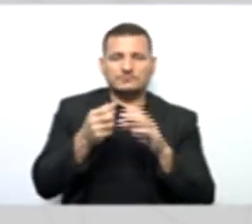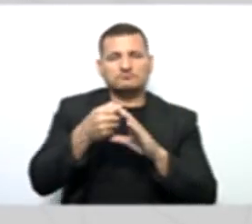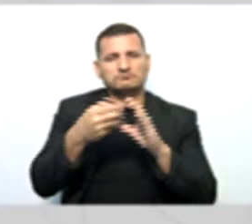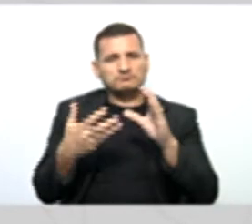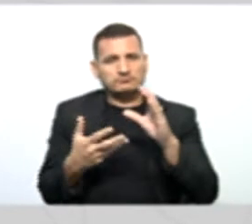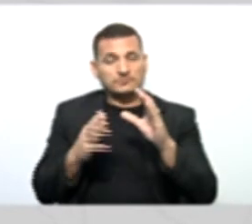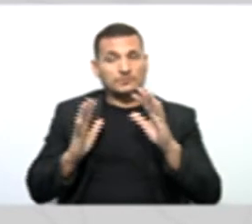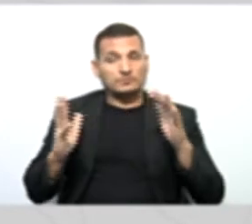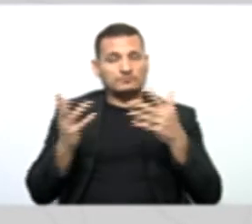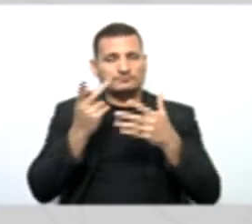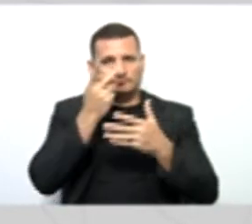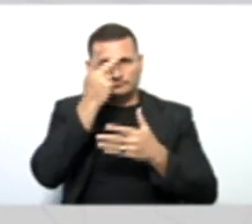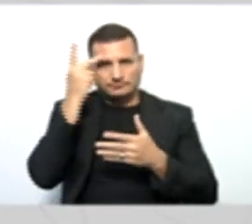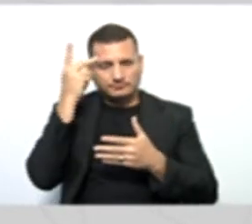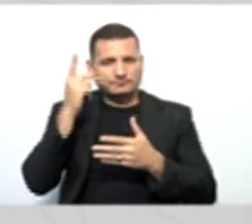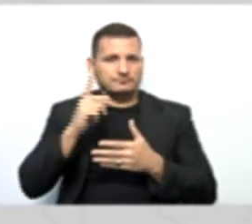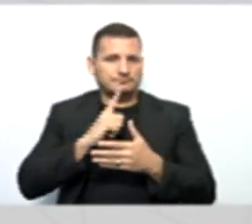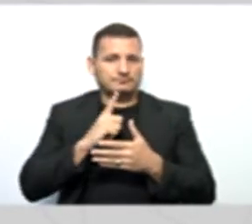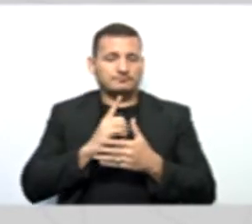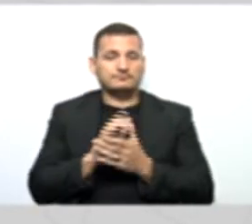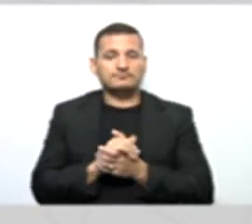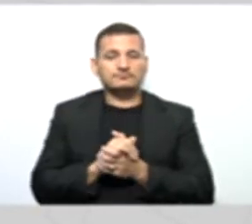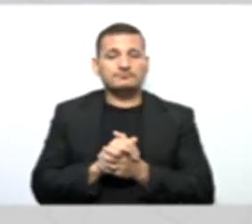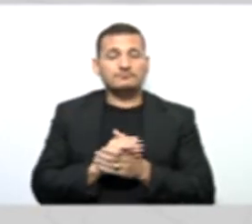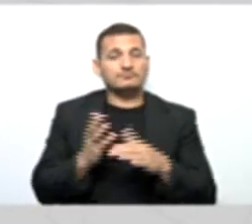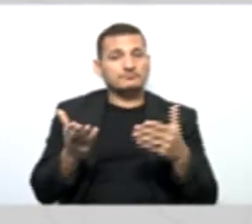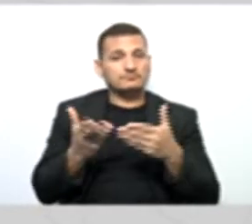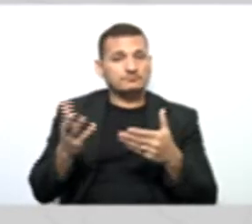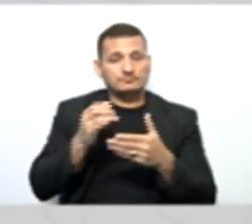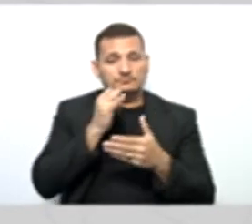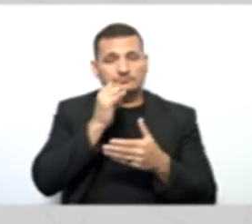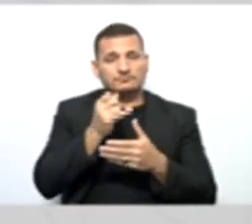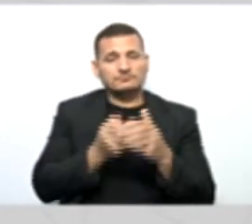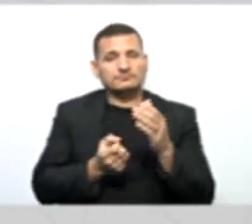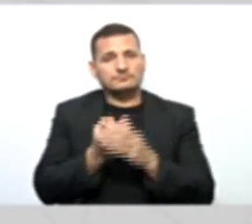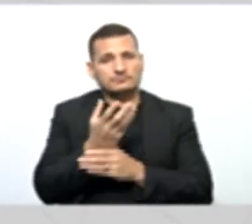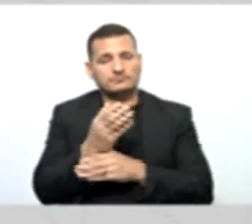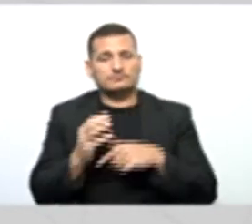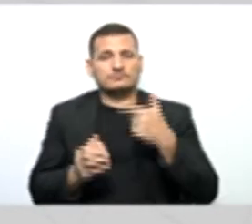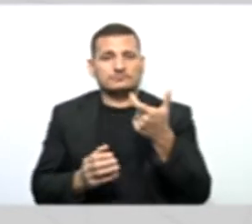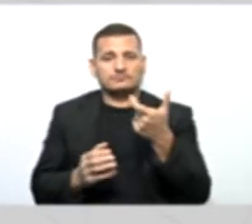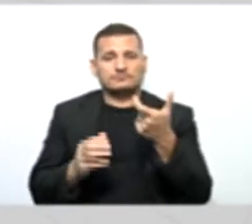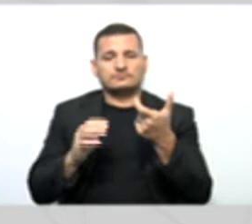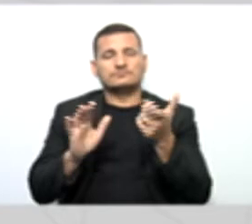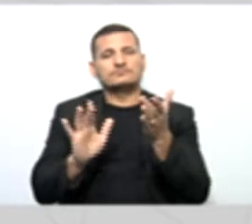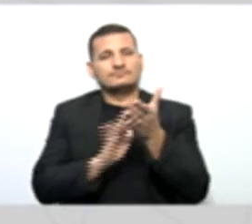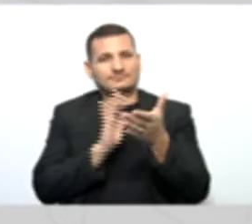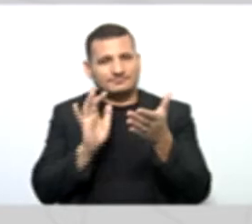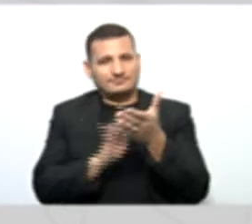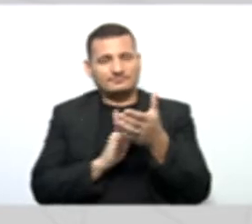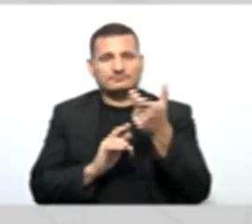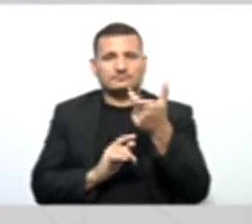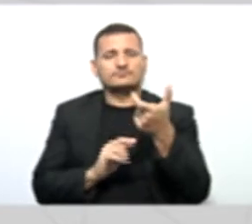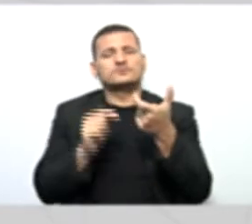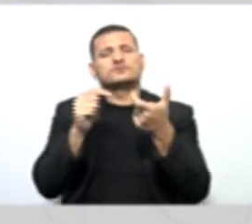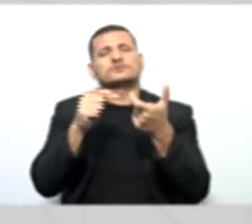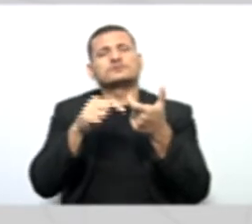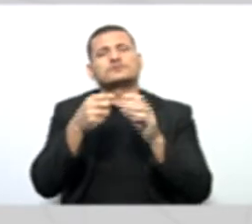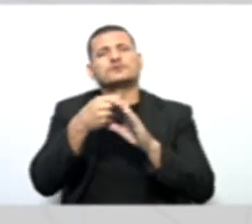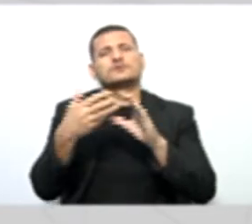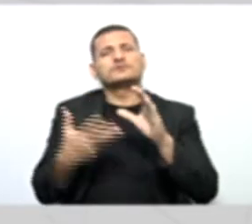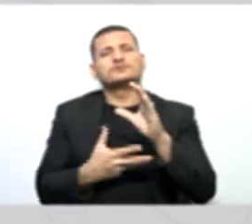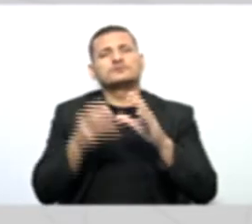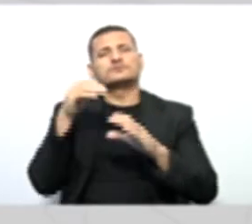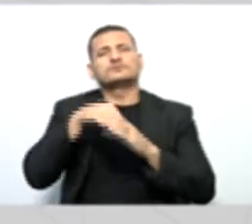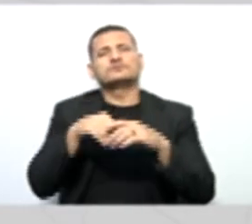tem. Agora, se nós formos criar uma classe chamada smartphone, quais seriam os atributos estabelecidos para